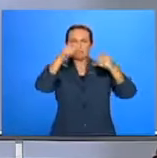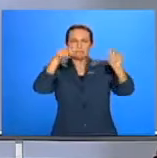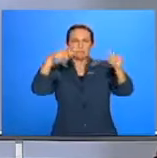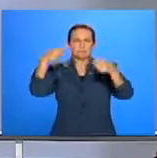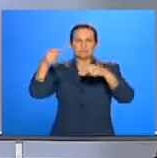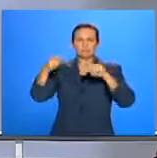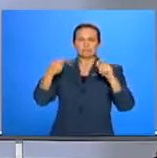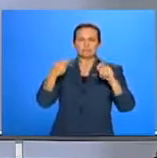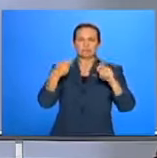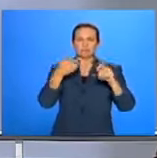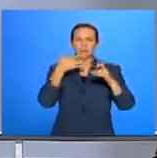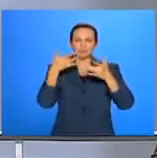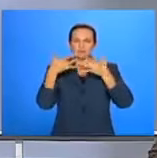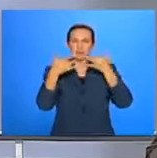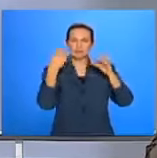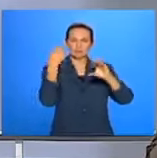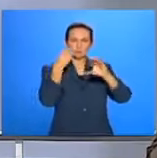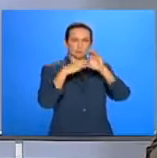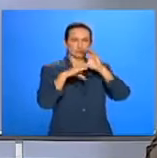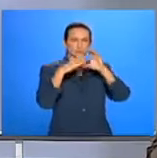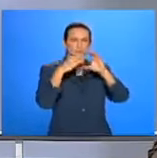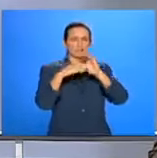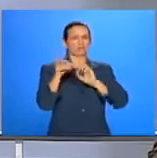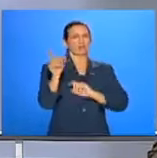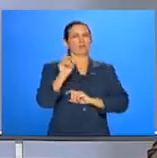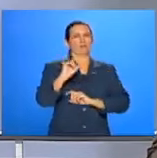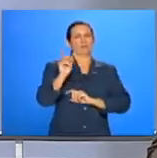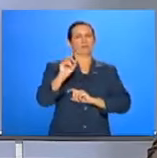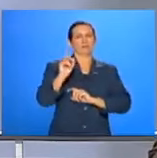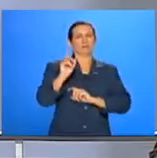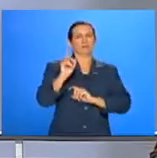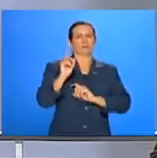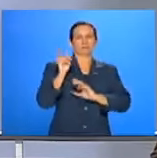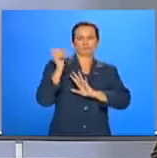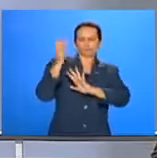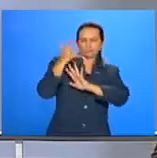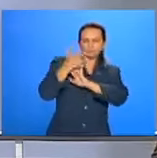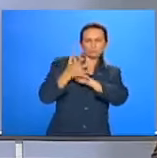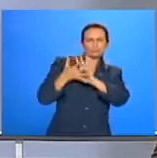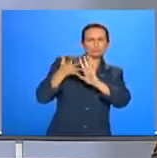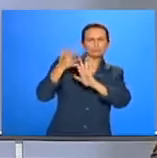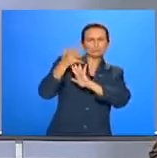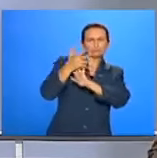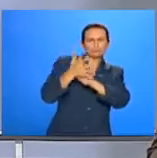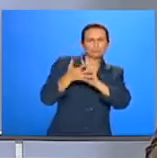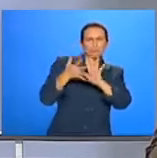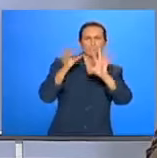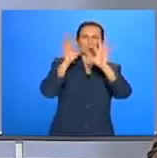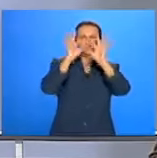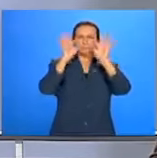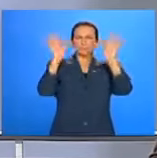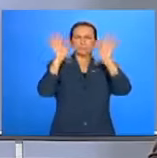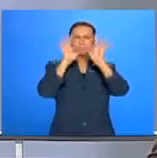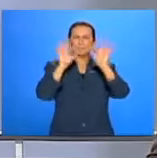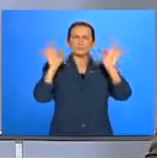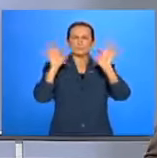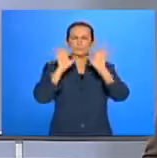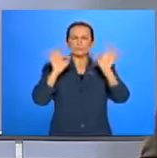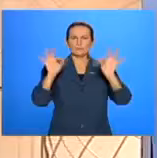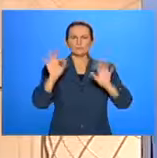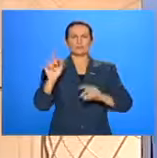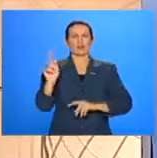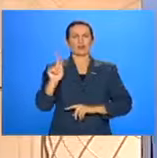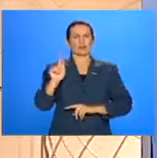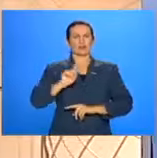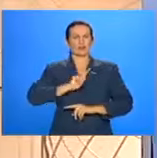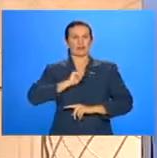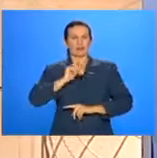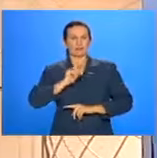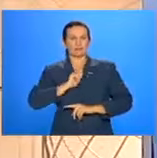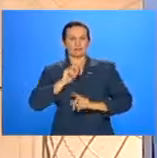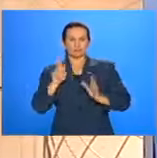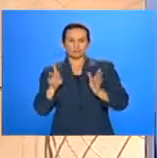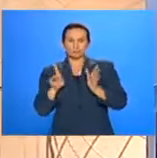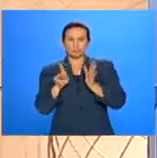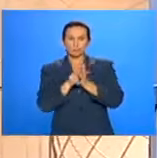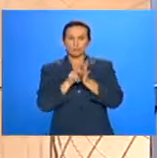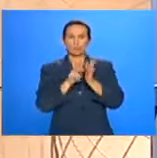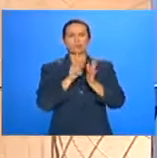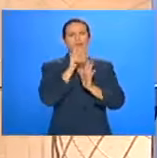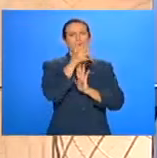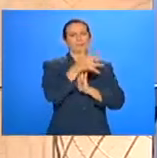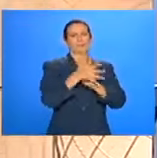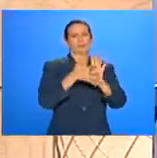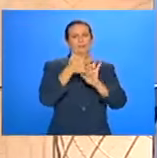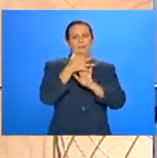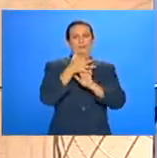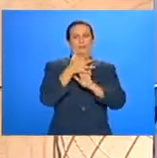facilitar a comunicação. São línguas com estruturas gramaticais próprias. Através